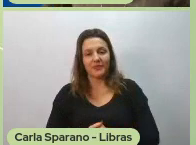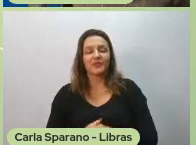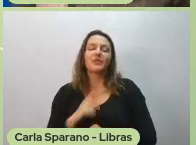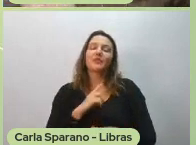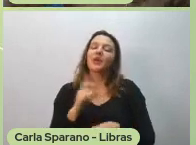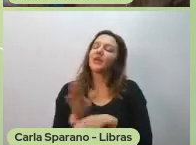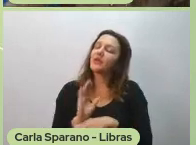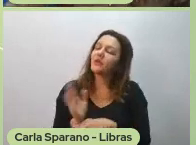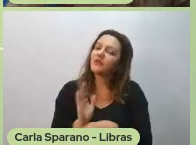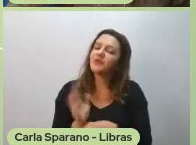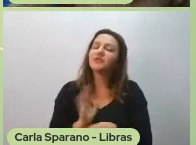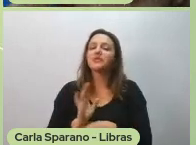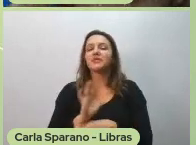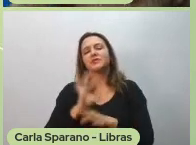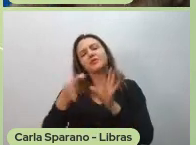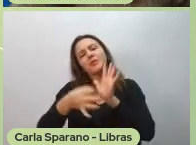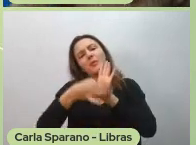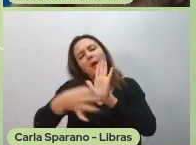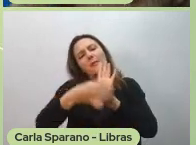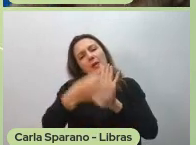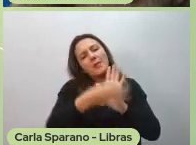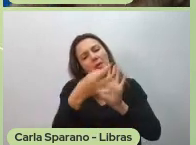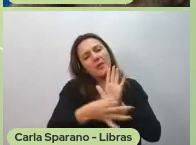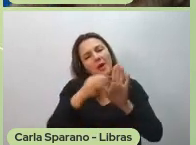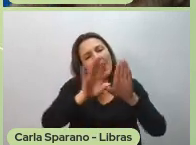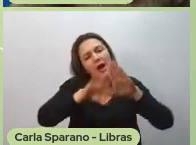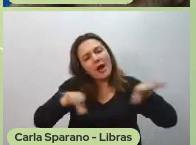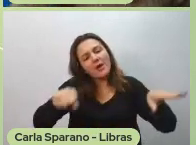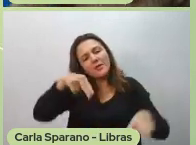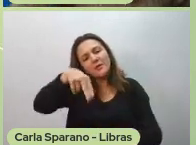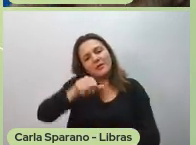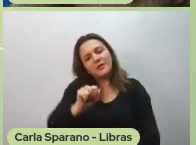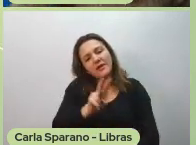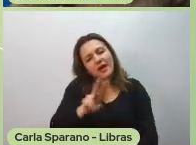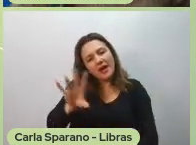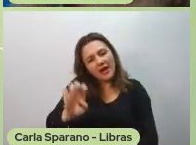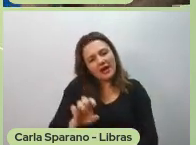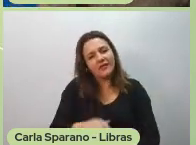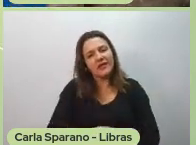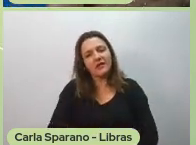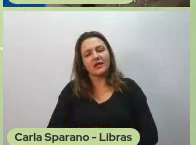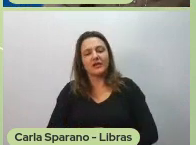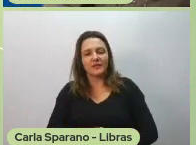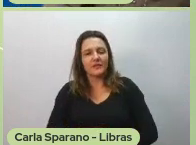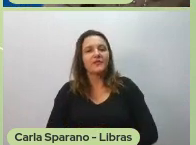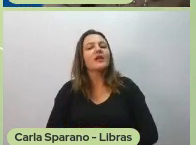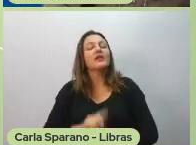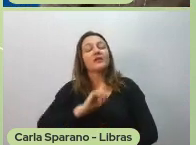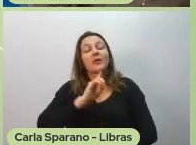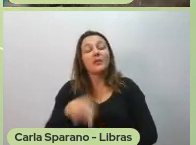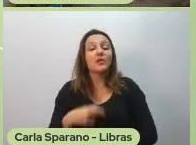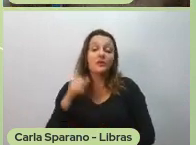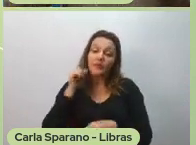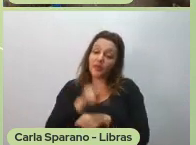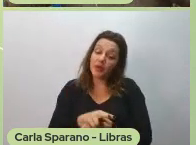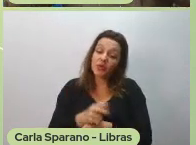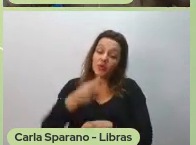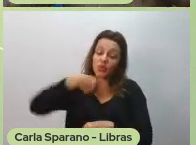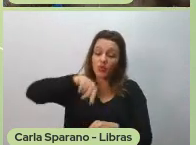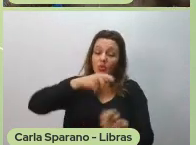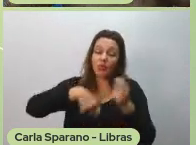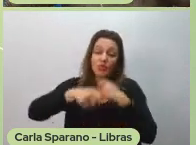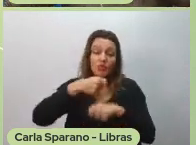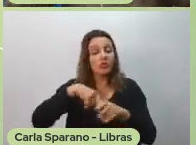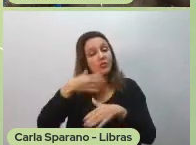vídeos e depoimentos desses alunos do NAVE e depois eles se inserem no nosso negócio e vão caminhando